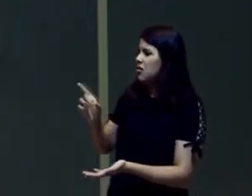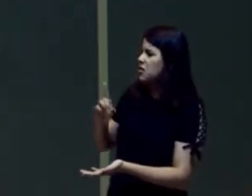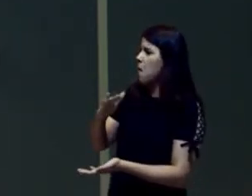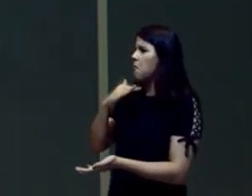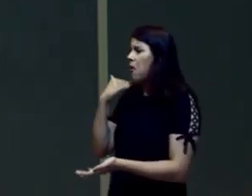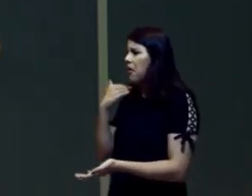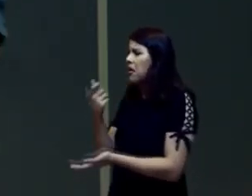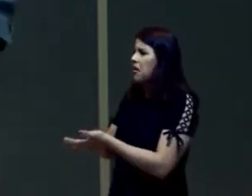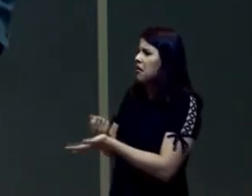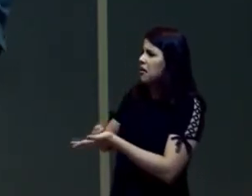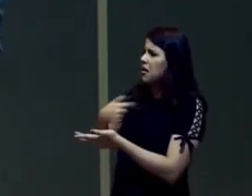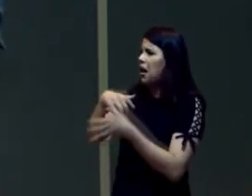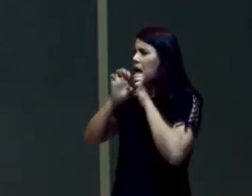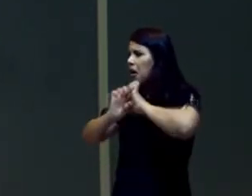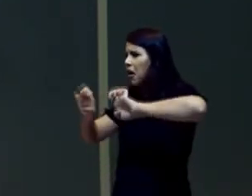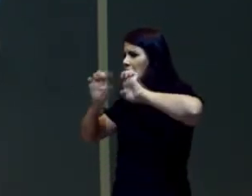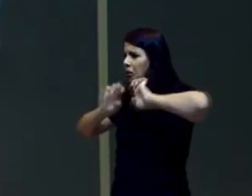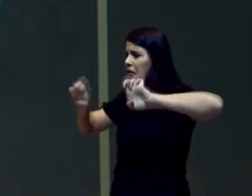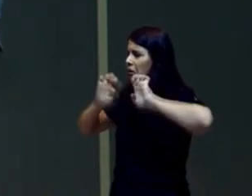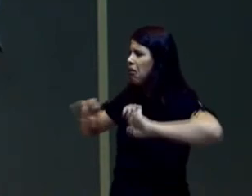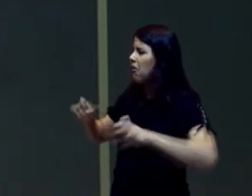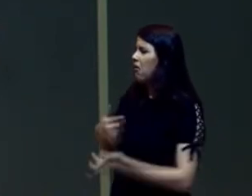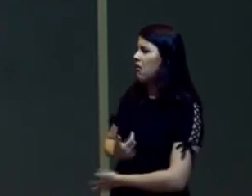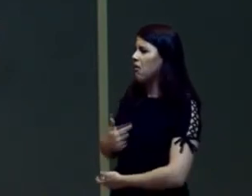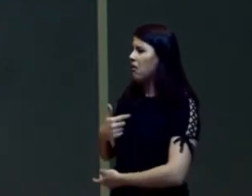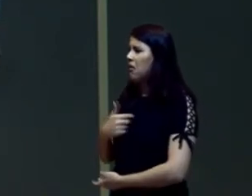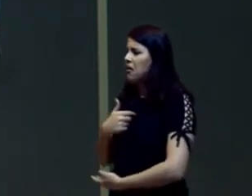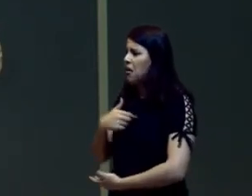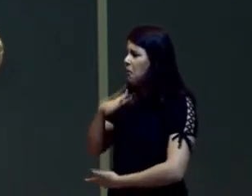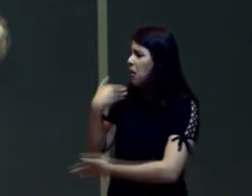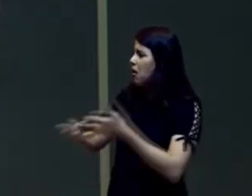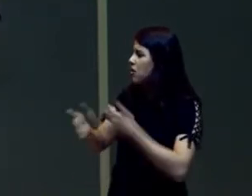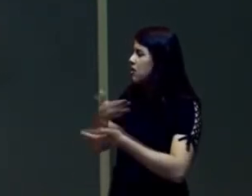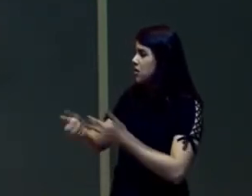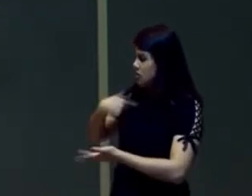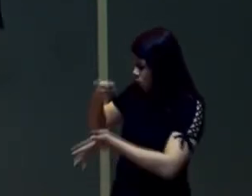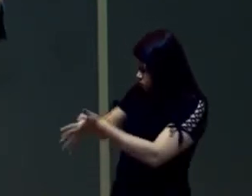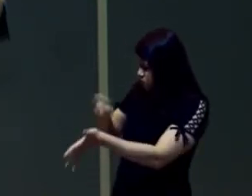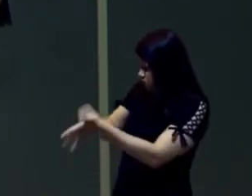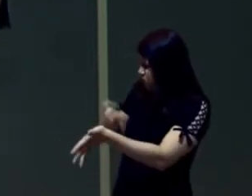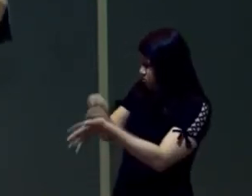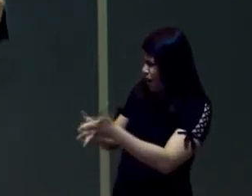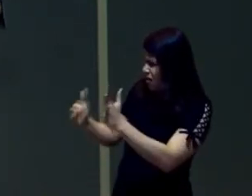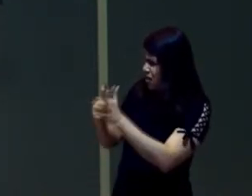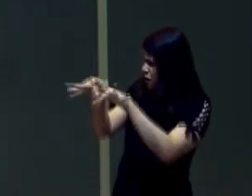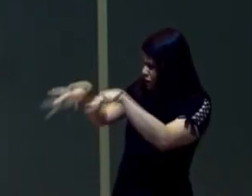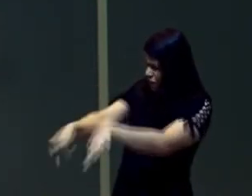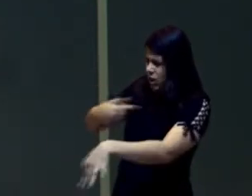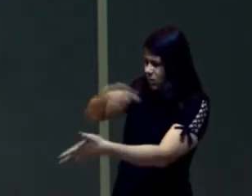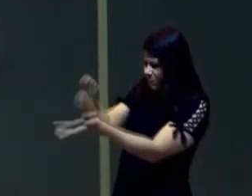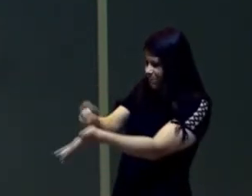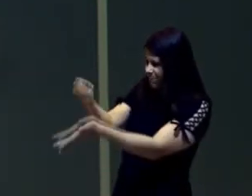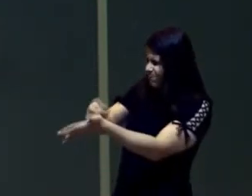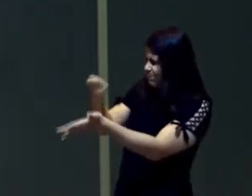nele, eu não sou uma baixa no exército de Deus. Eu combati, eu fui até o fim, eu cumpri a minha missão, o